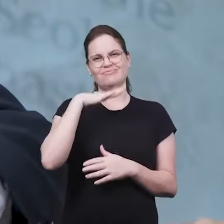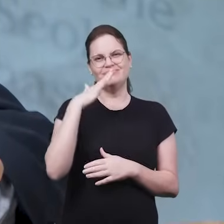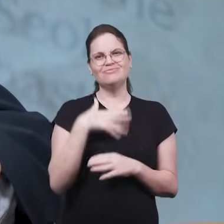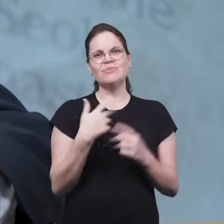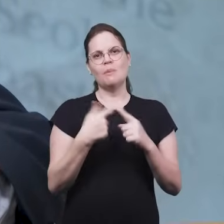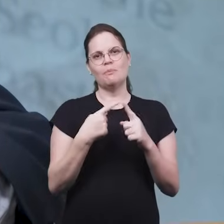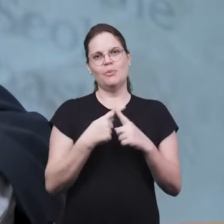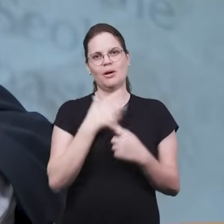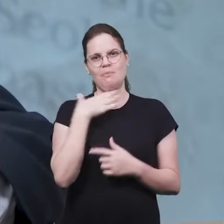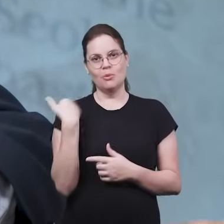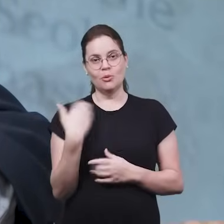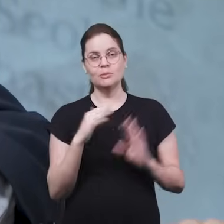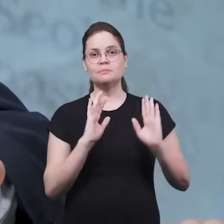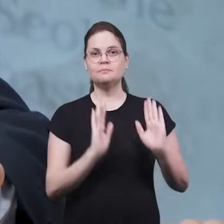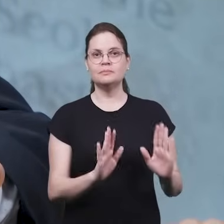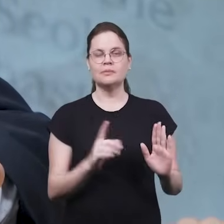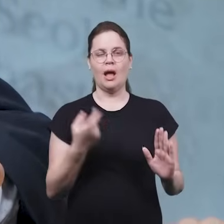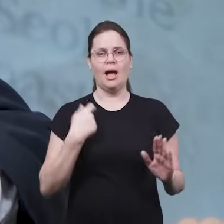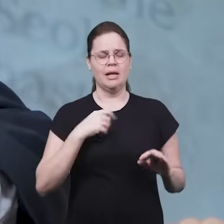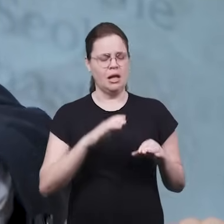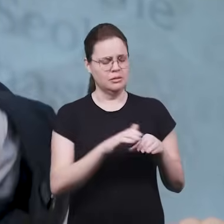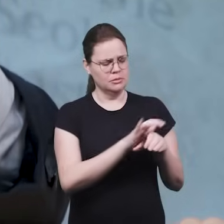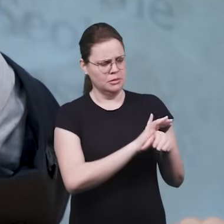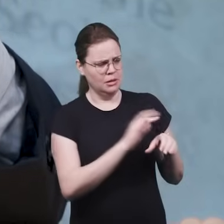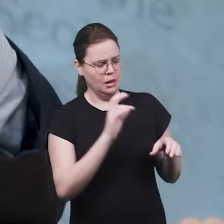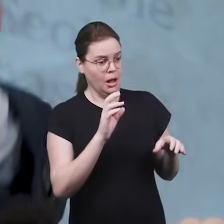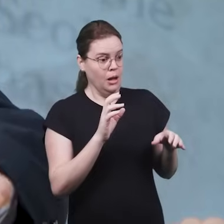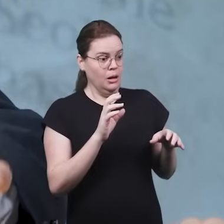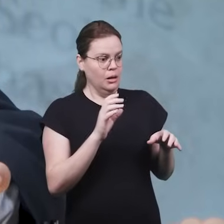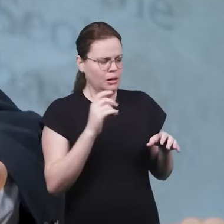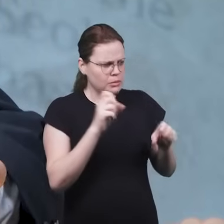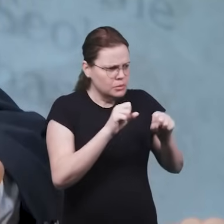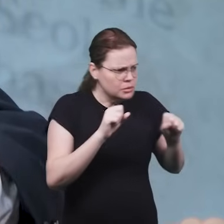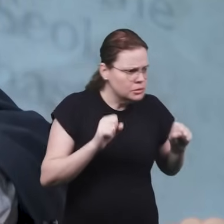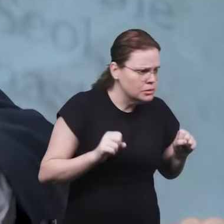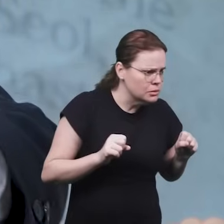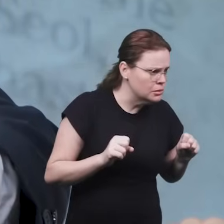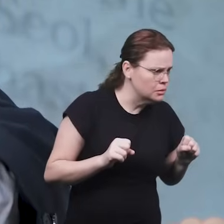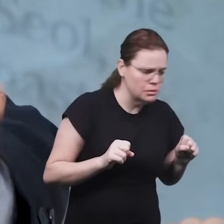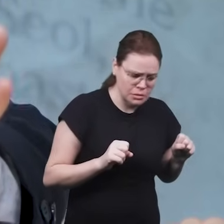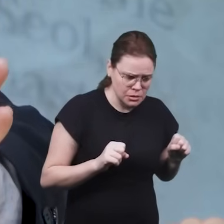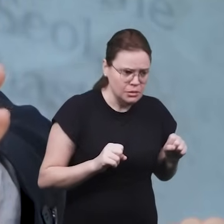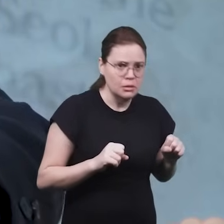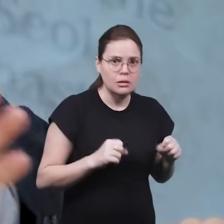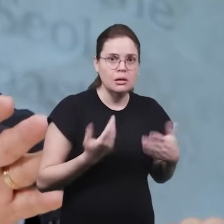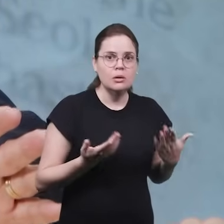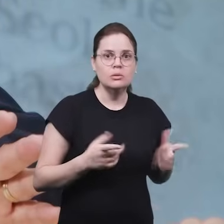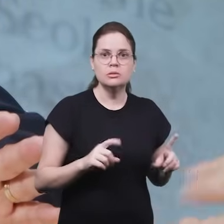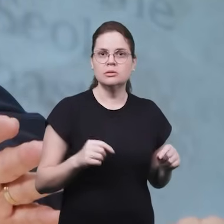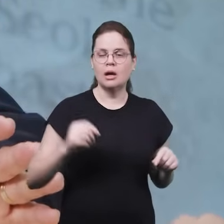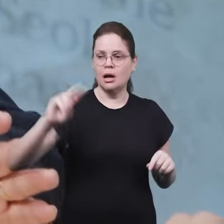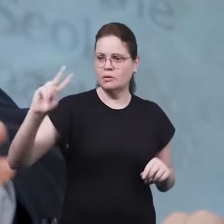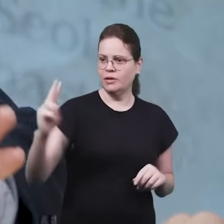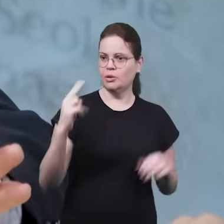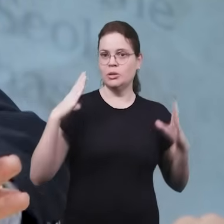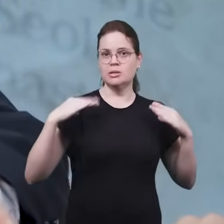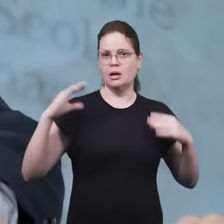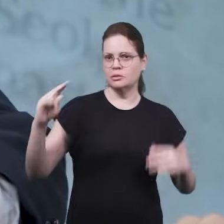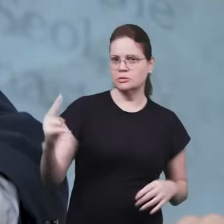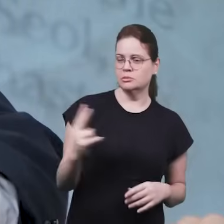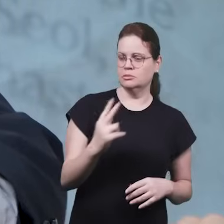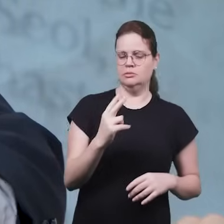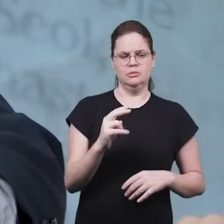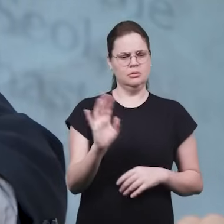E qual não é o espanto delas quando 2 anjos aparecem e dizem para ela, olha, ele não está aqui, ele já